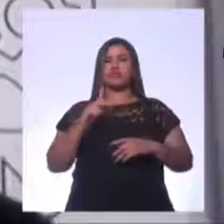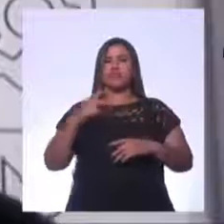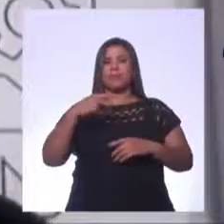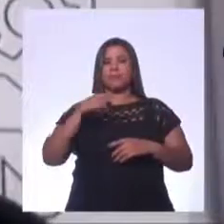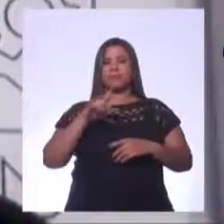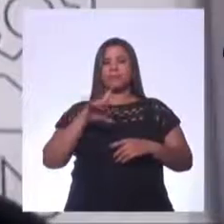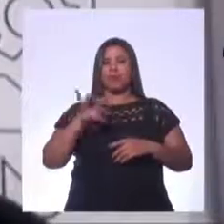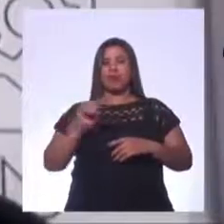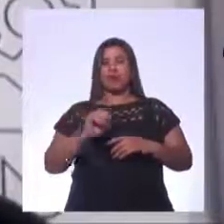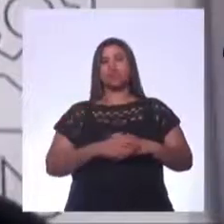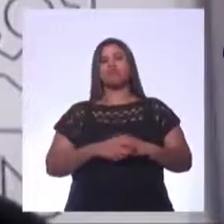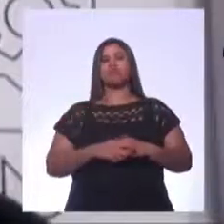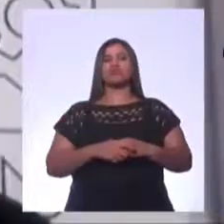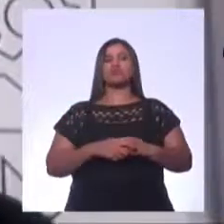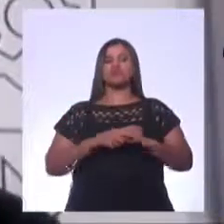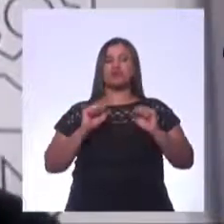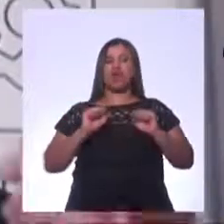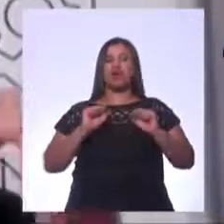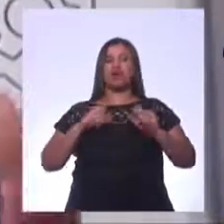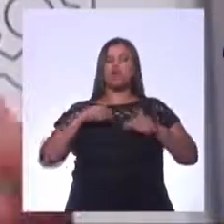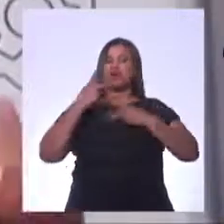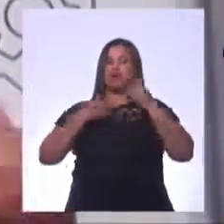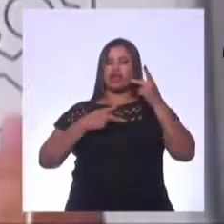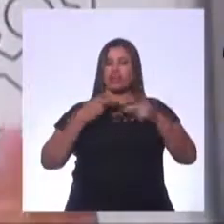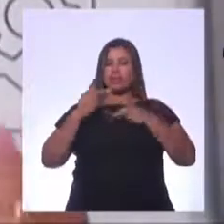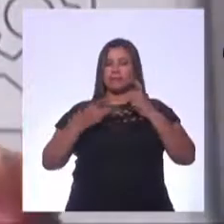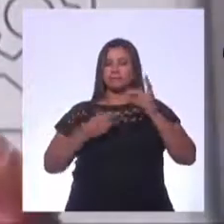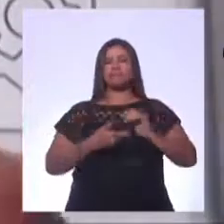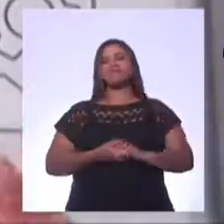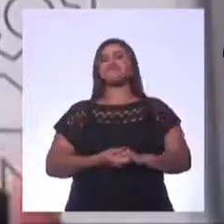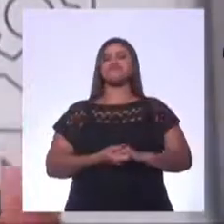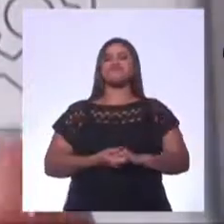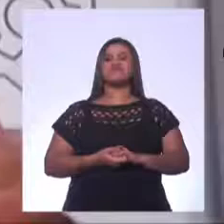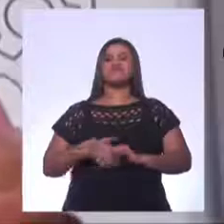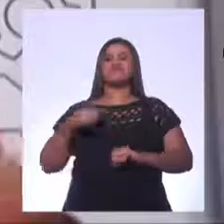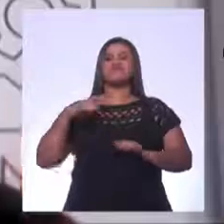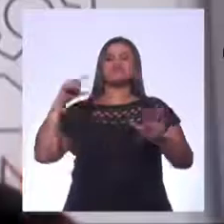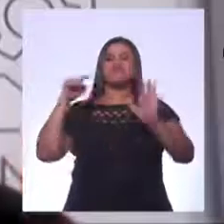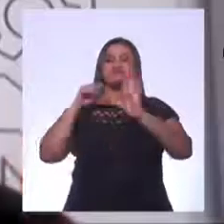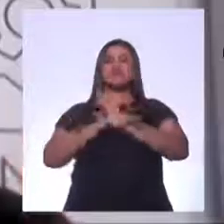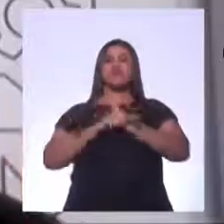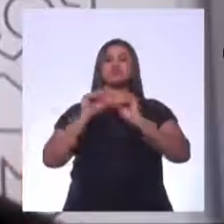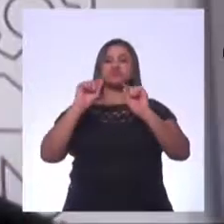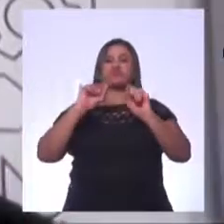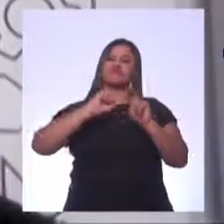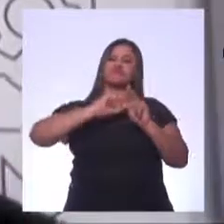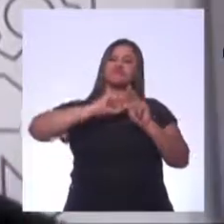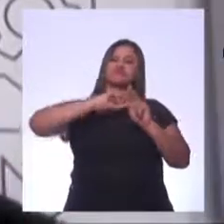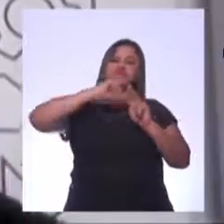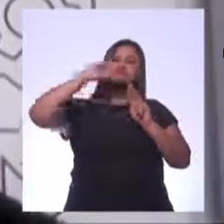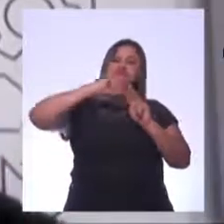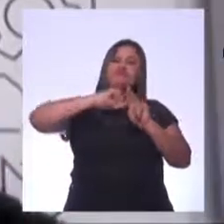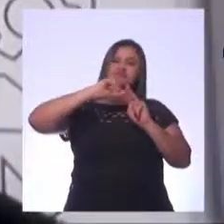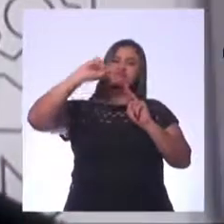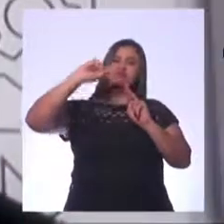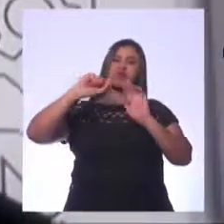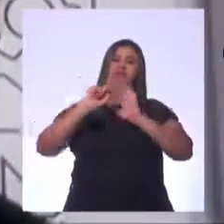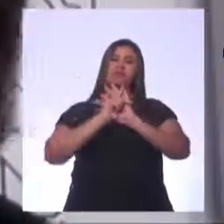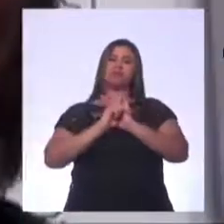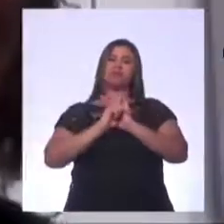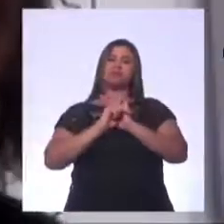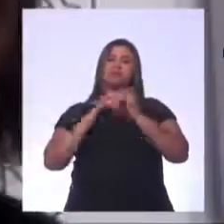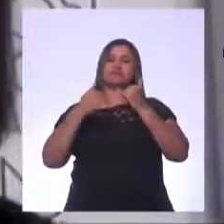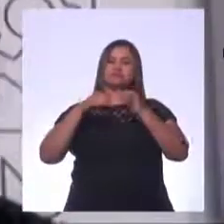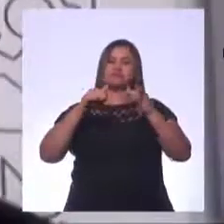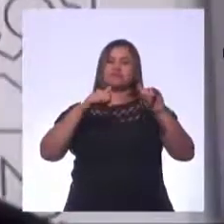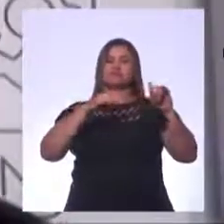para você a palavra, professor Paulo. Nós vamos chegar aqui naquela pergunta que é a unidade de medida da corrente elétrica.